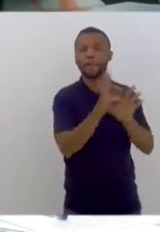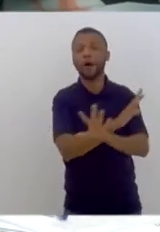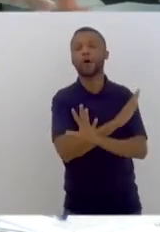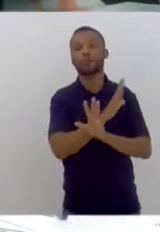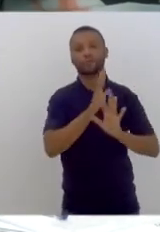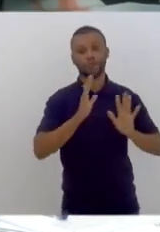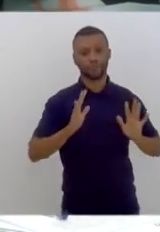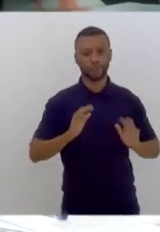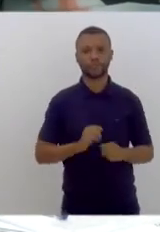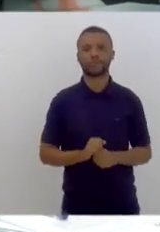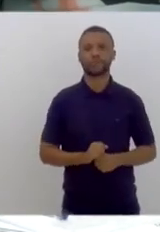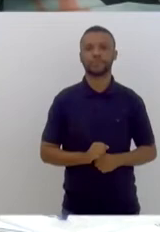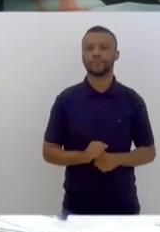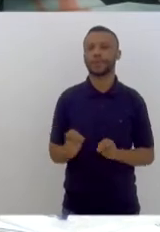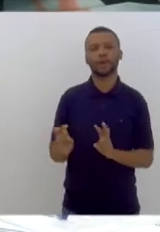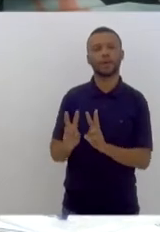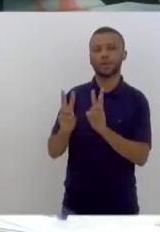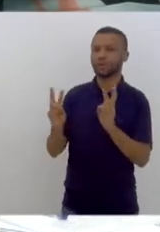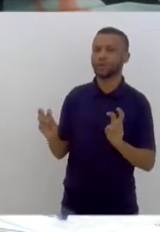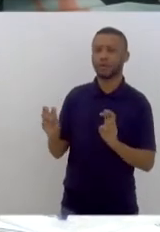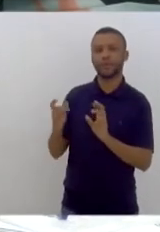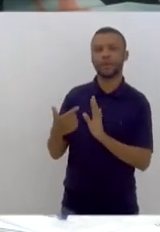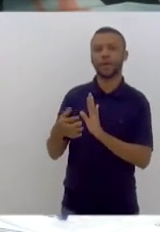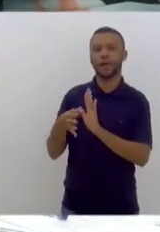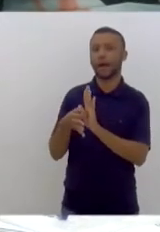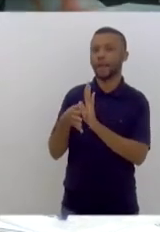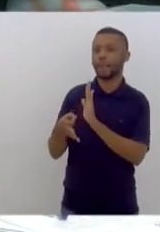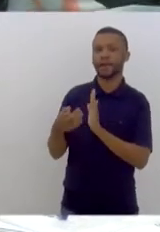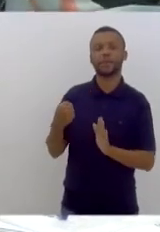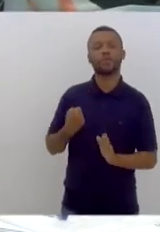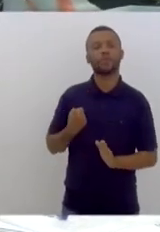Em relação à emenda número